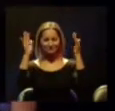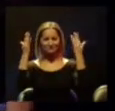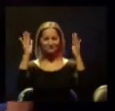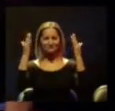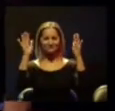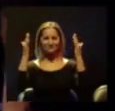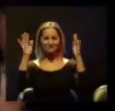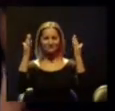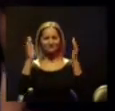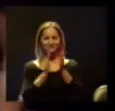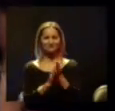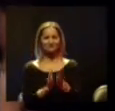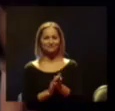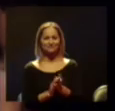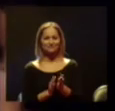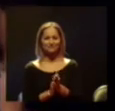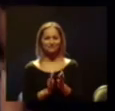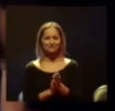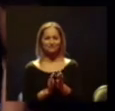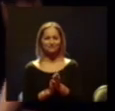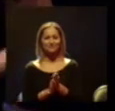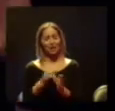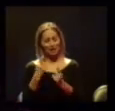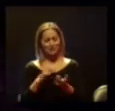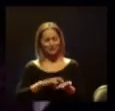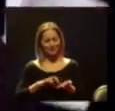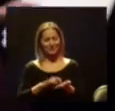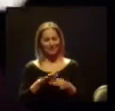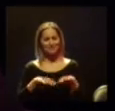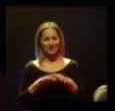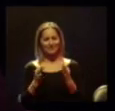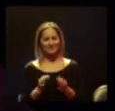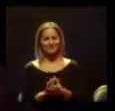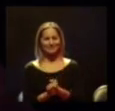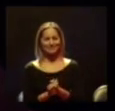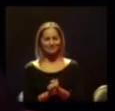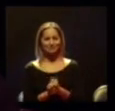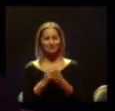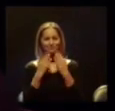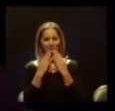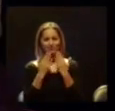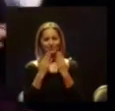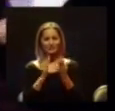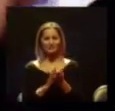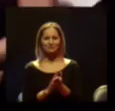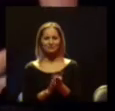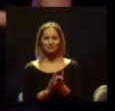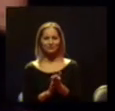que é um sítio onde vivo. Muito também bom. Faço umas caminhadas. Está legalíssima. E parabéns.